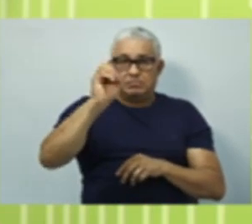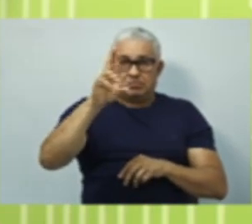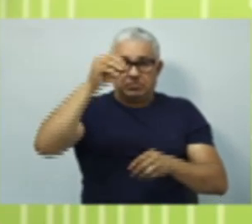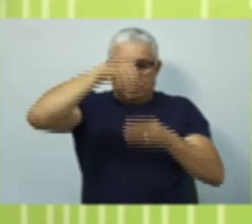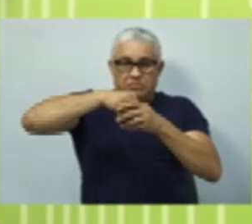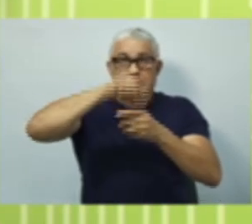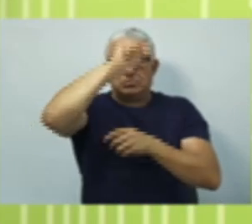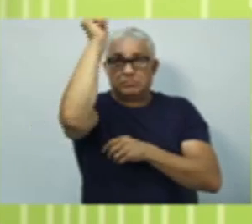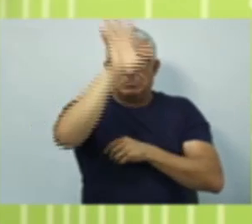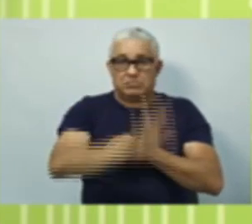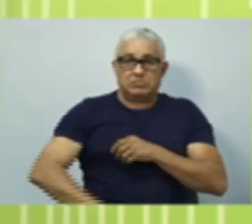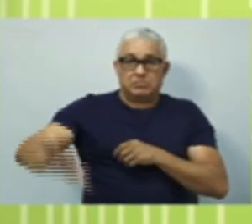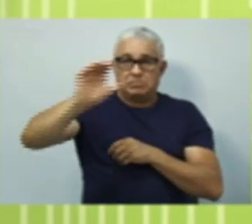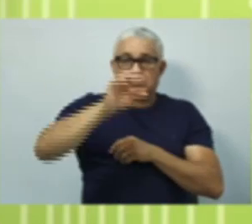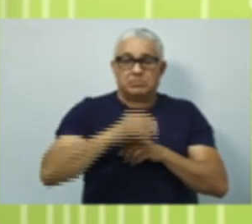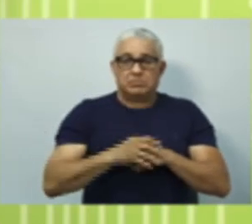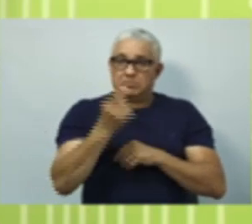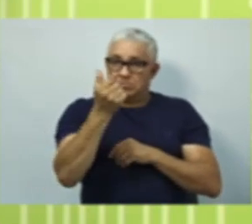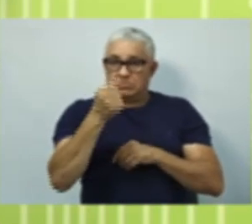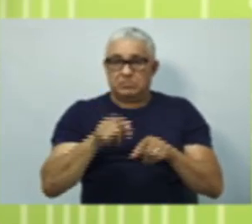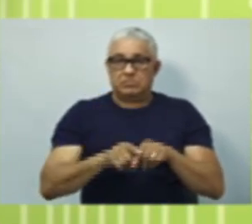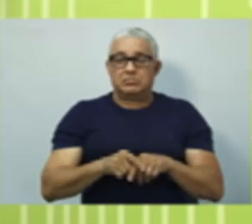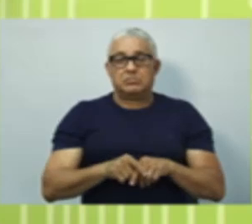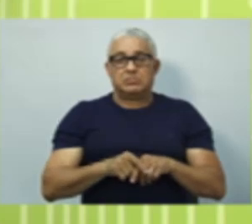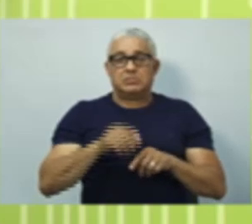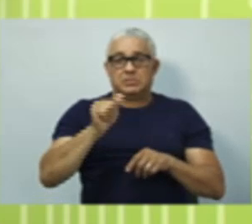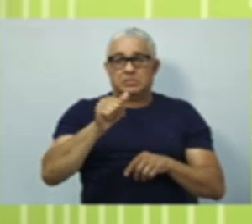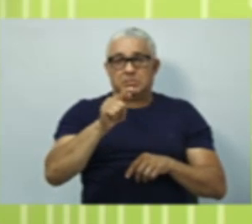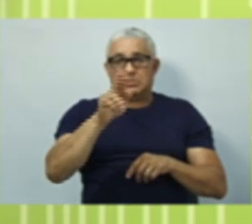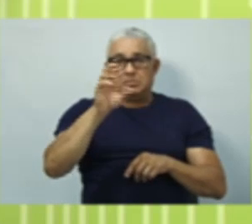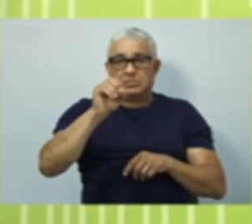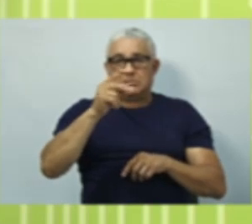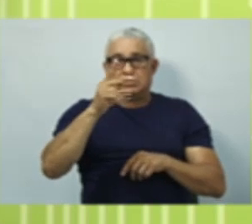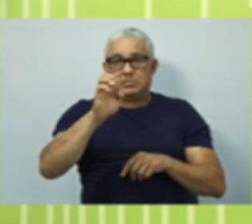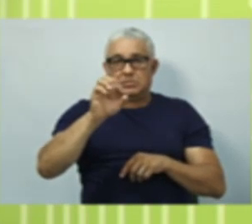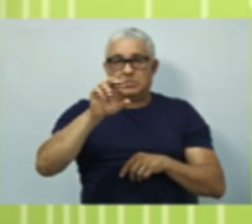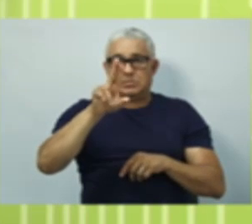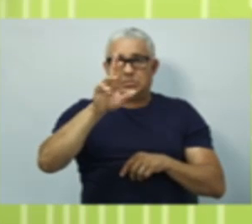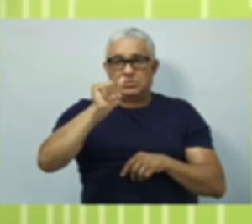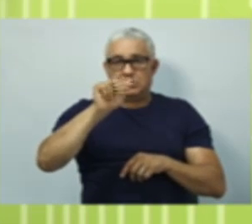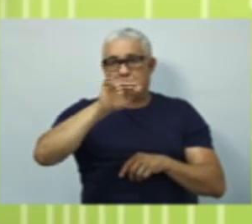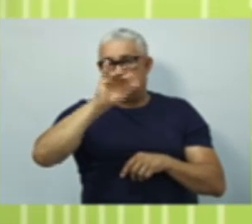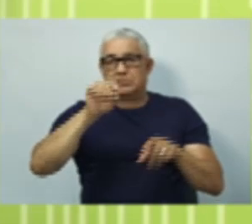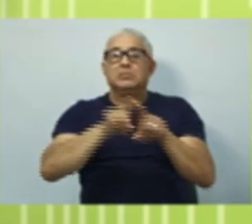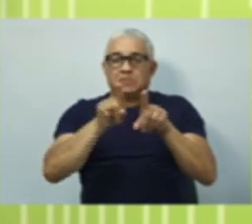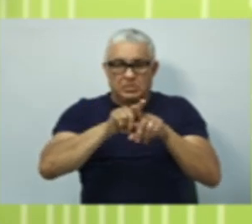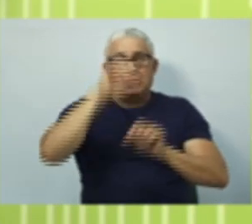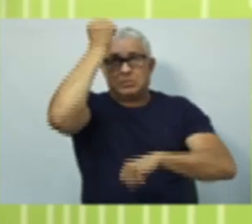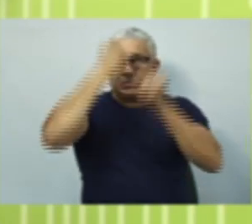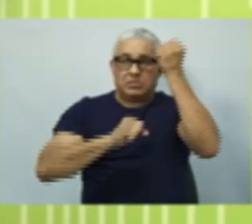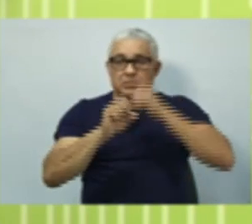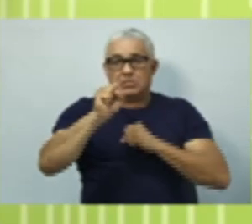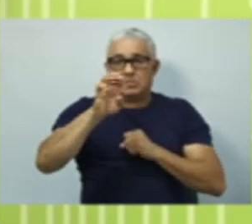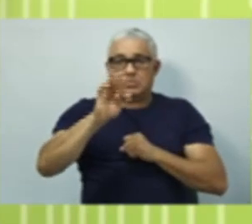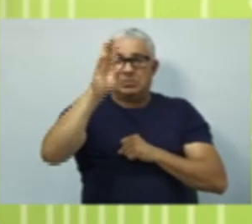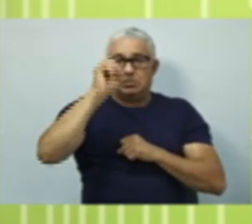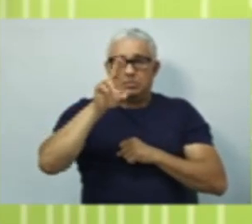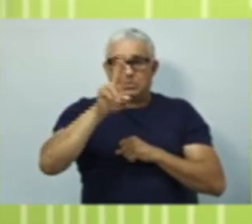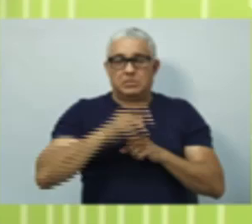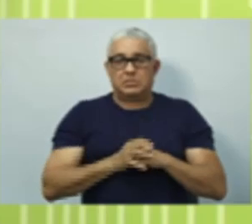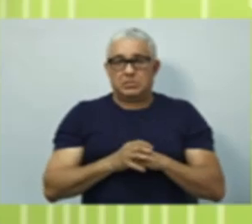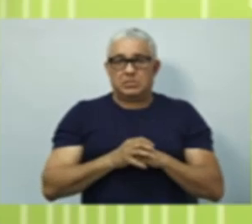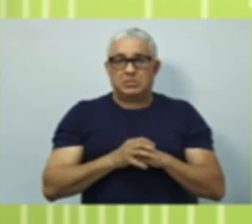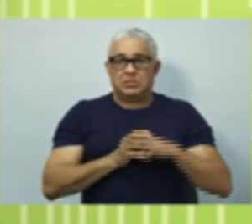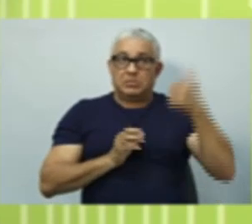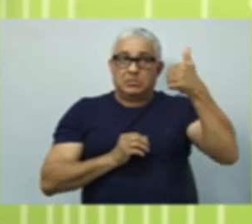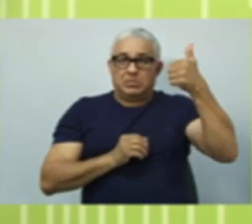país. Tanto o setor agropecuário, quanto o setor da indústria, que é o setor